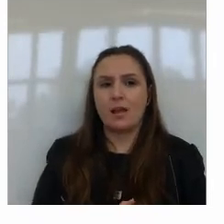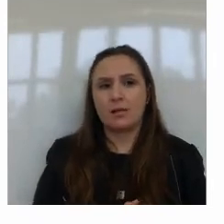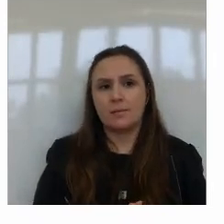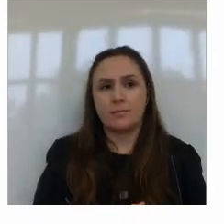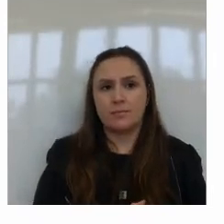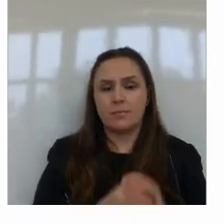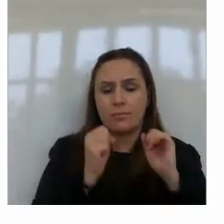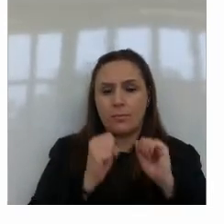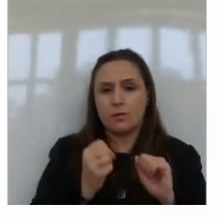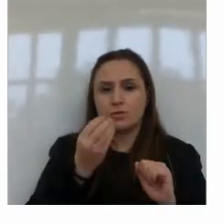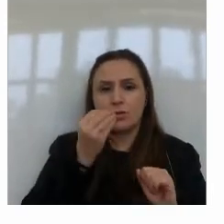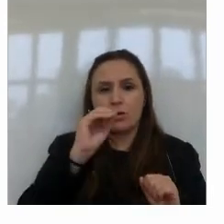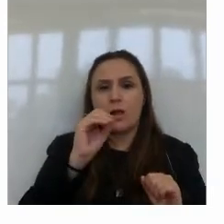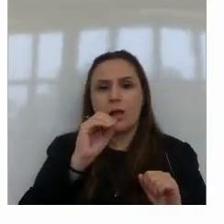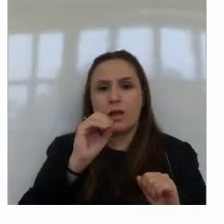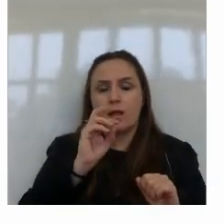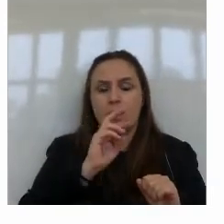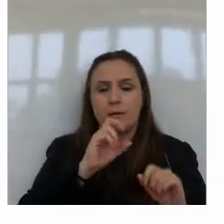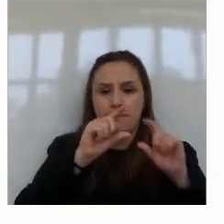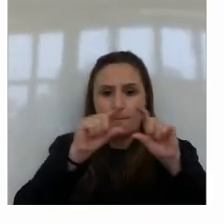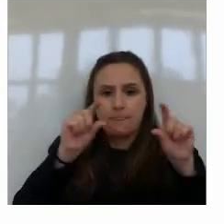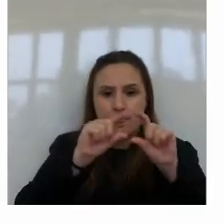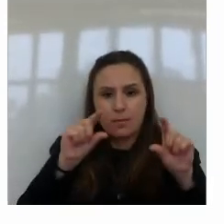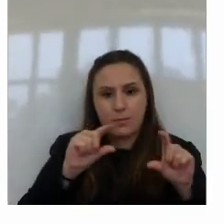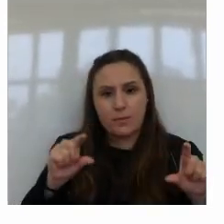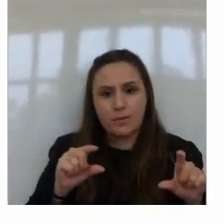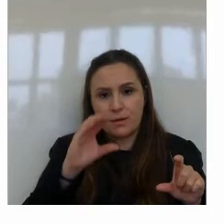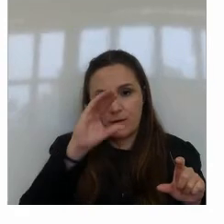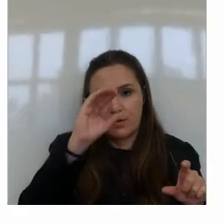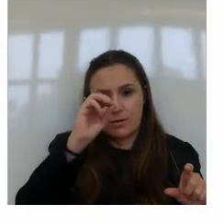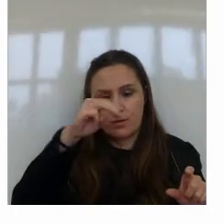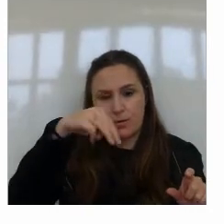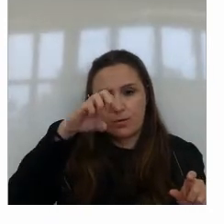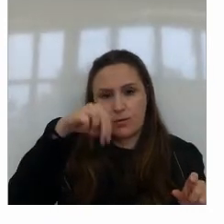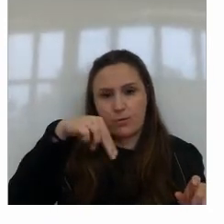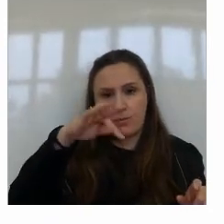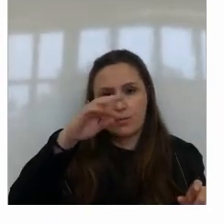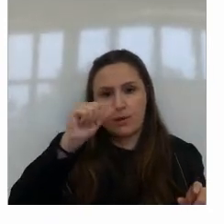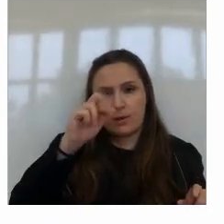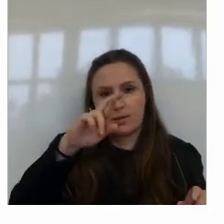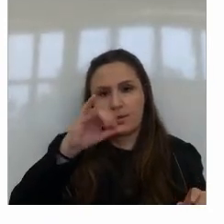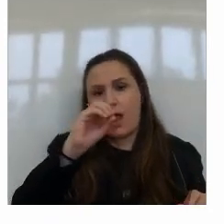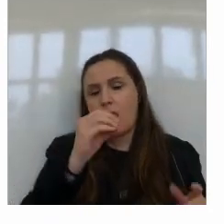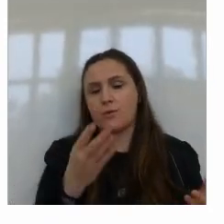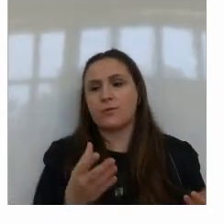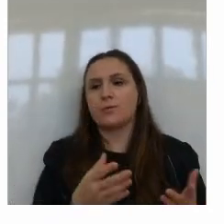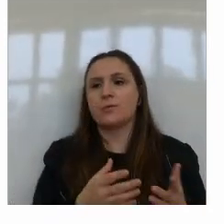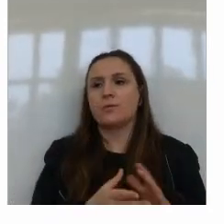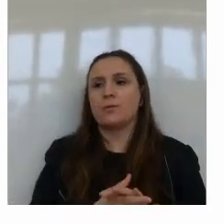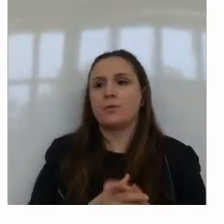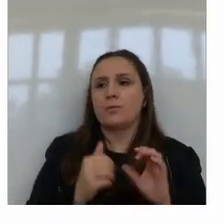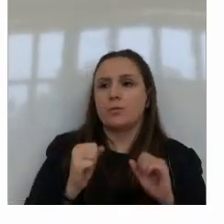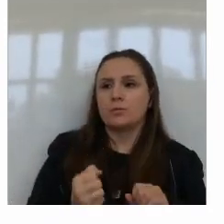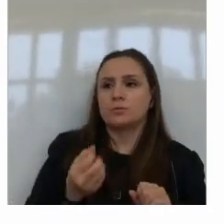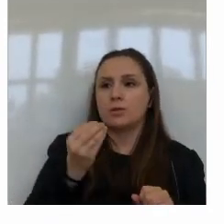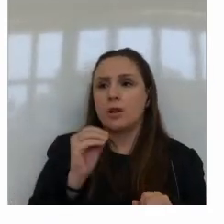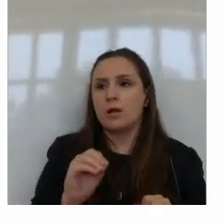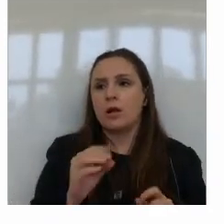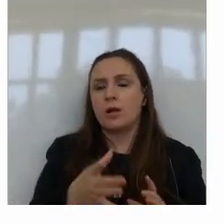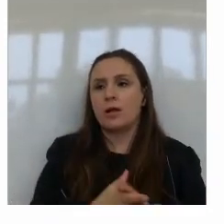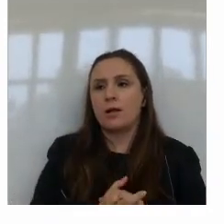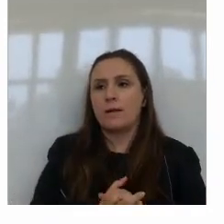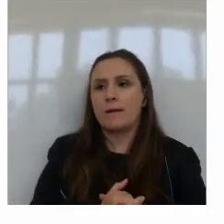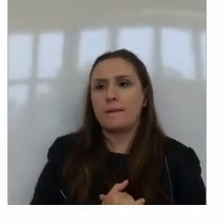tarefa, pode habilitar aqui. Se tiver marcado os comentários de feedback, vai ser possível você colocar texto de feedback